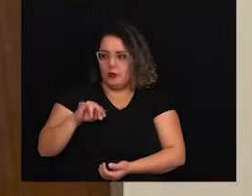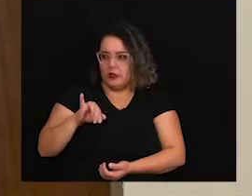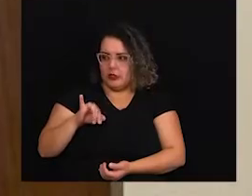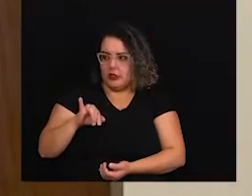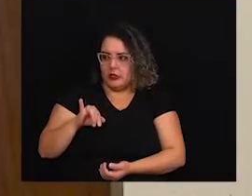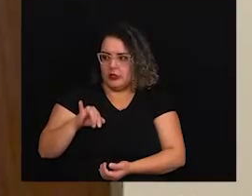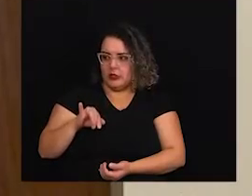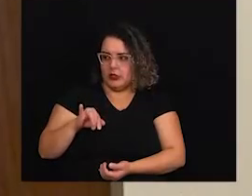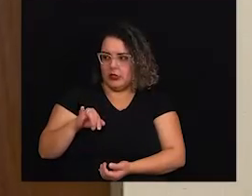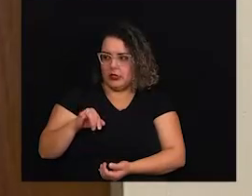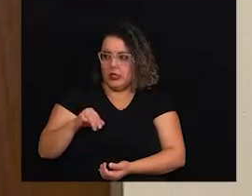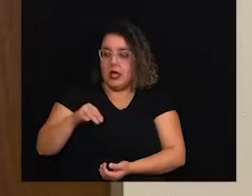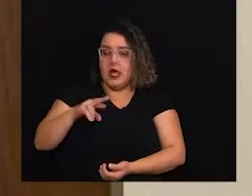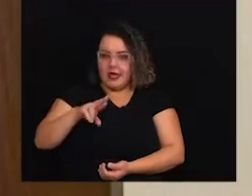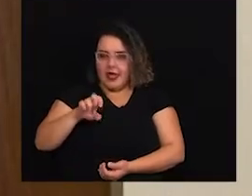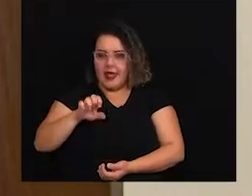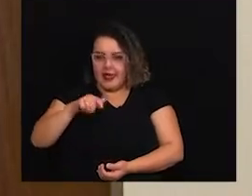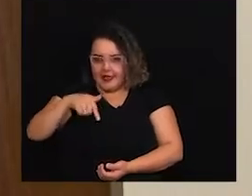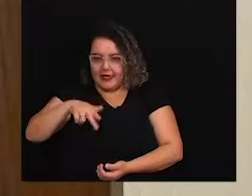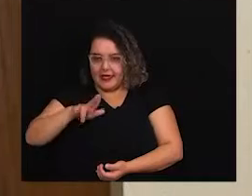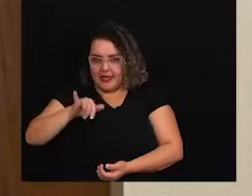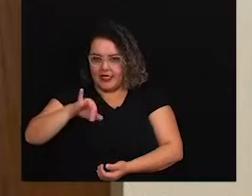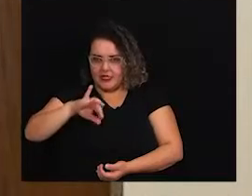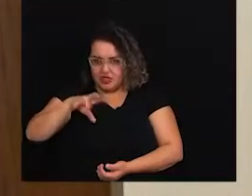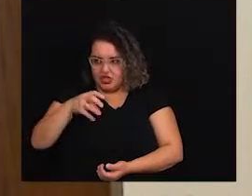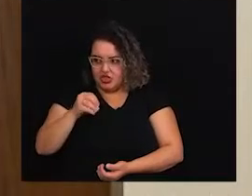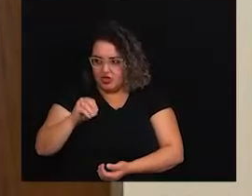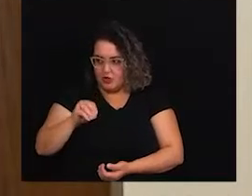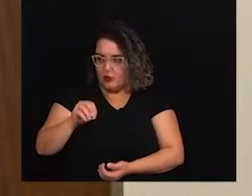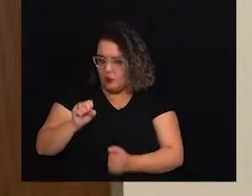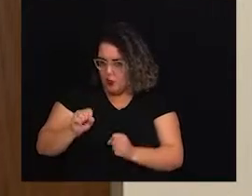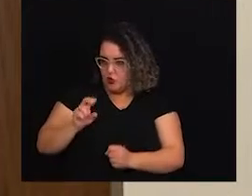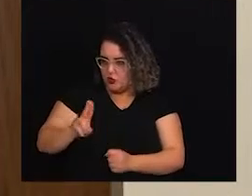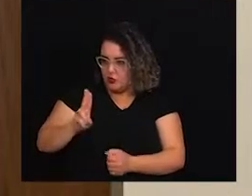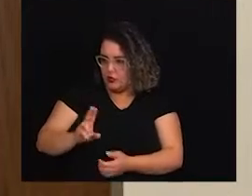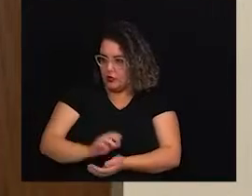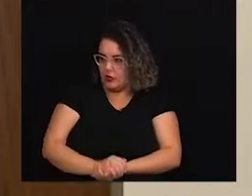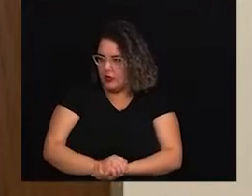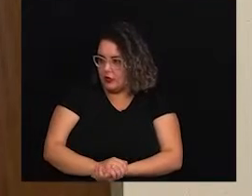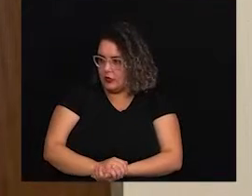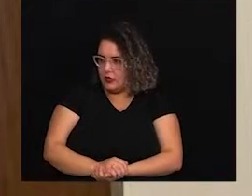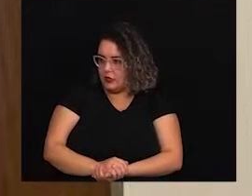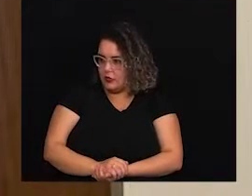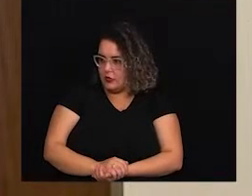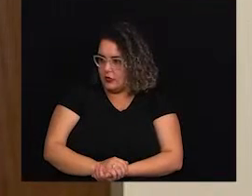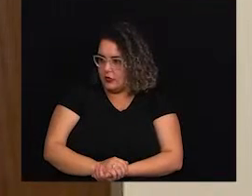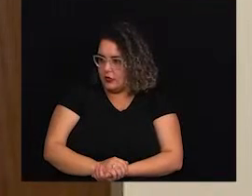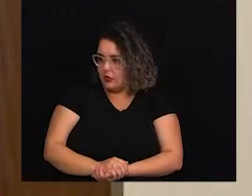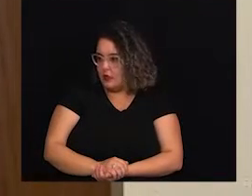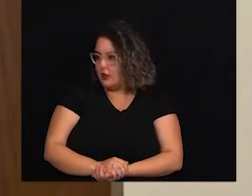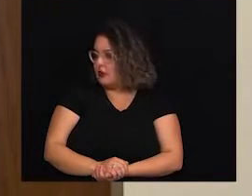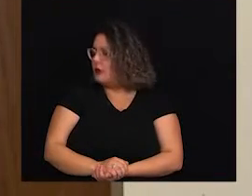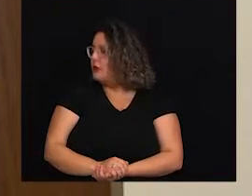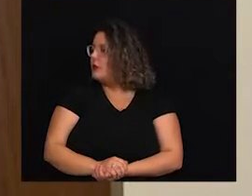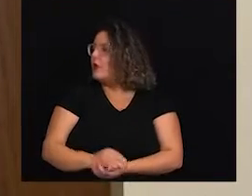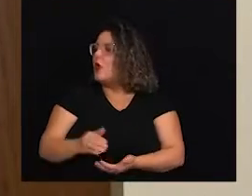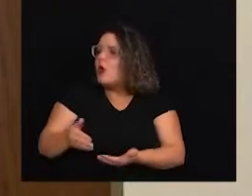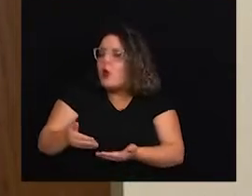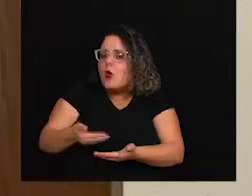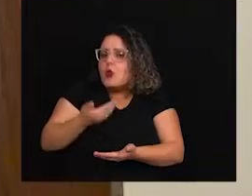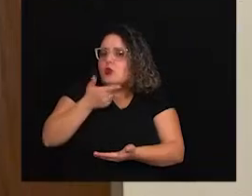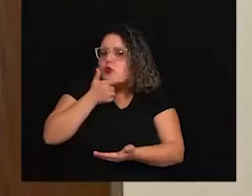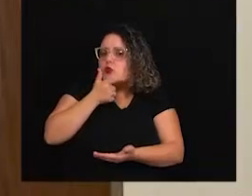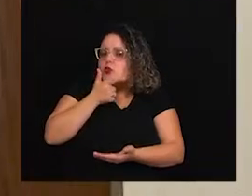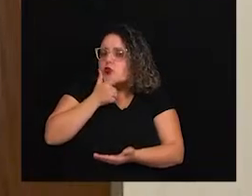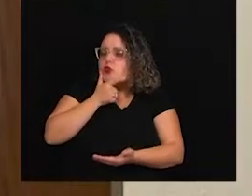É catupiry. Dá pra usar requeijão também, se quiser. Dá, tranquilamente. Gente do céu, vou pegar um pouquinho aqui do queijo,